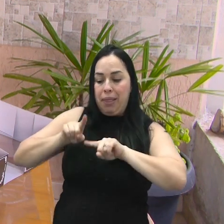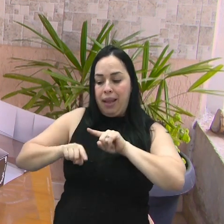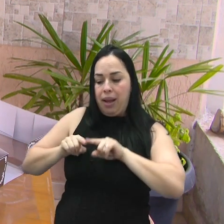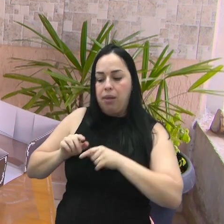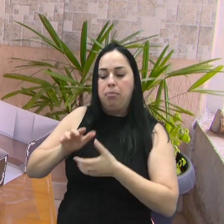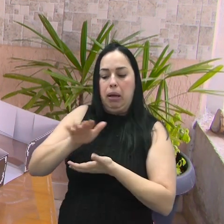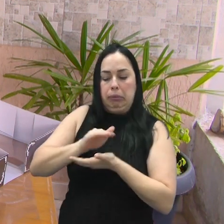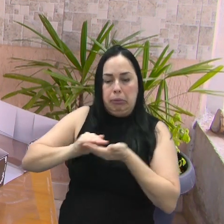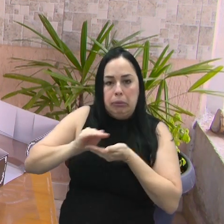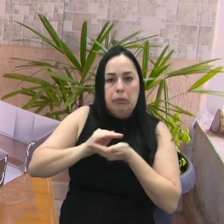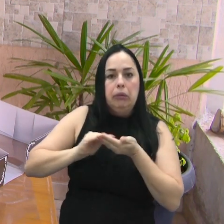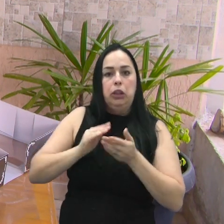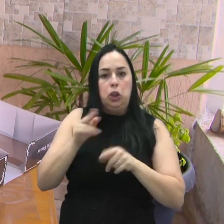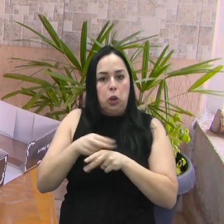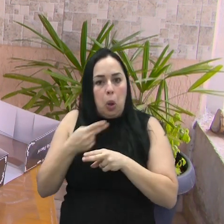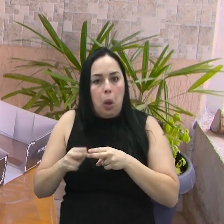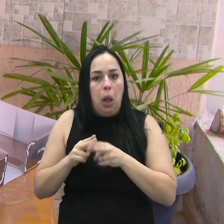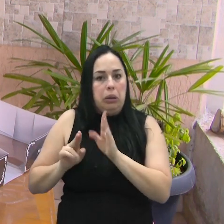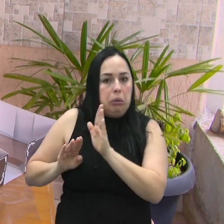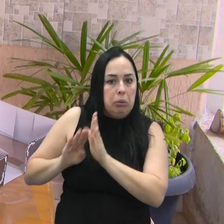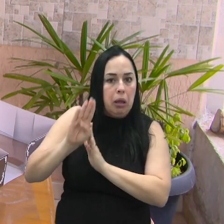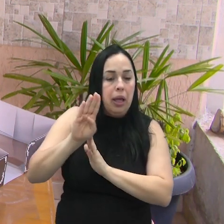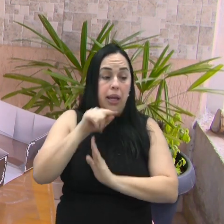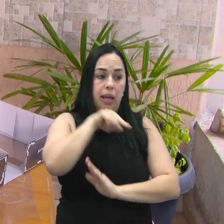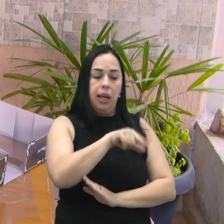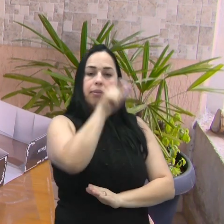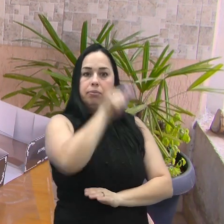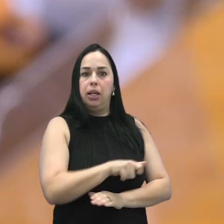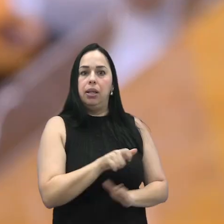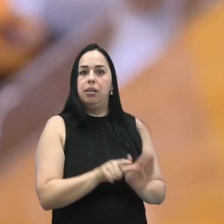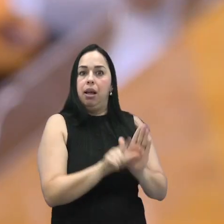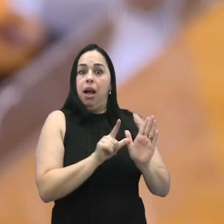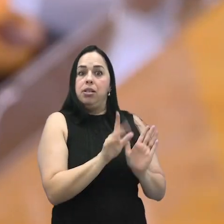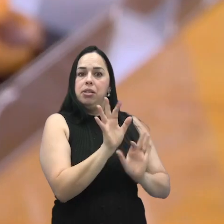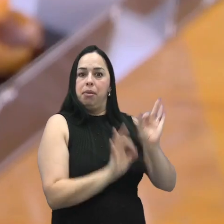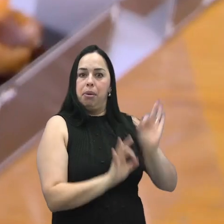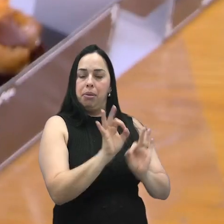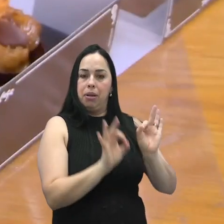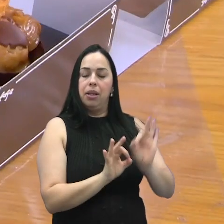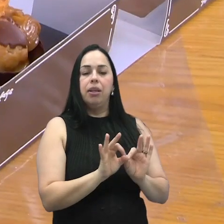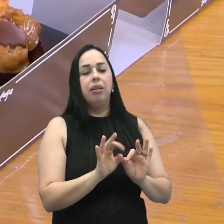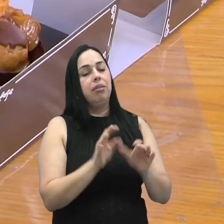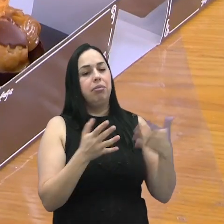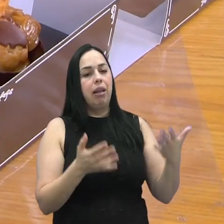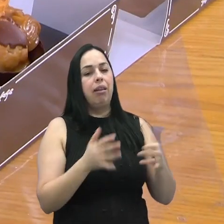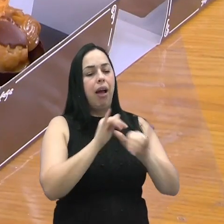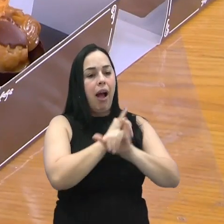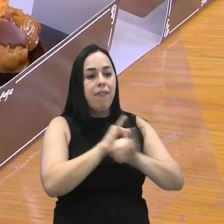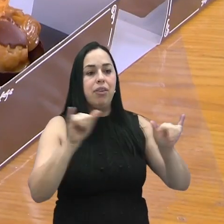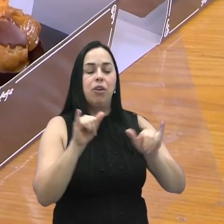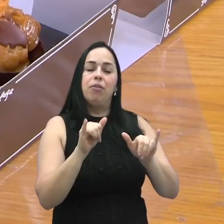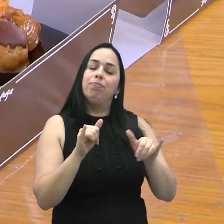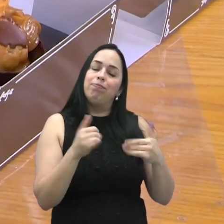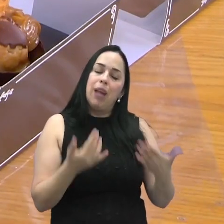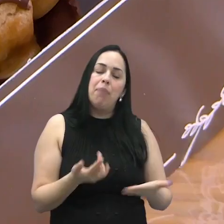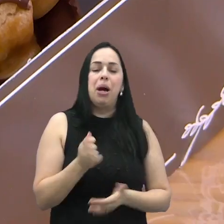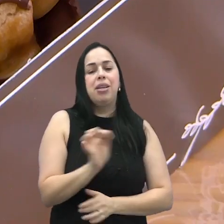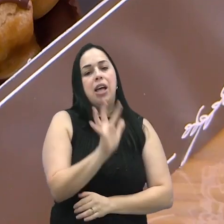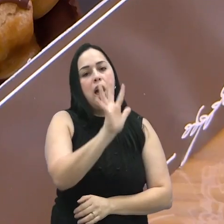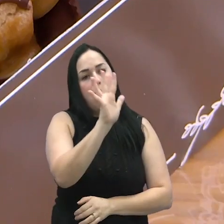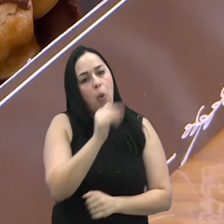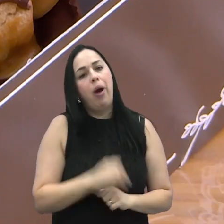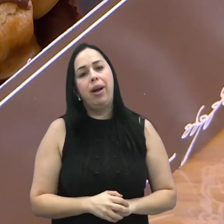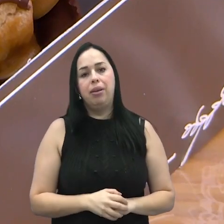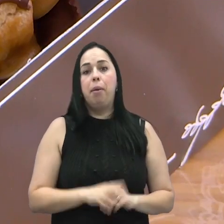dos insumos, Rodrigo precisou se organizar para não perder nenhuma venda. A saída foi convencer os clientes que o ovo ficou mais